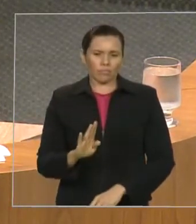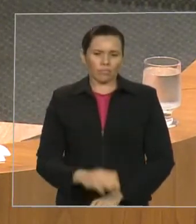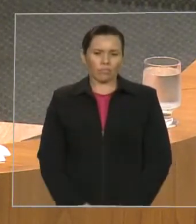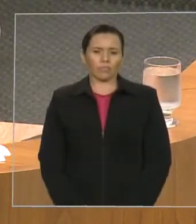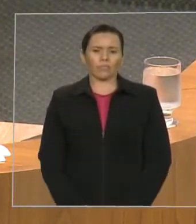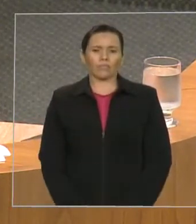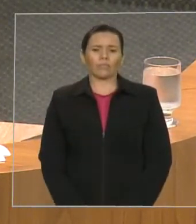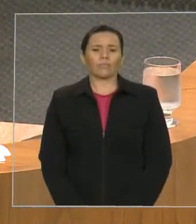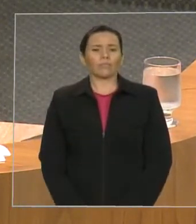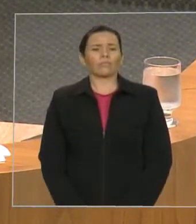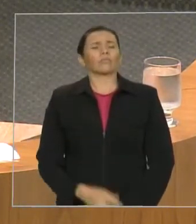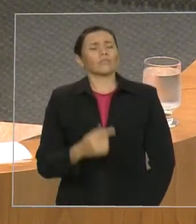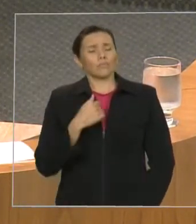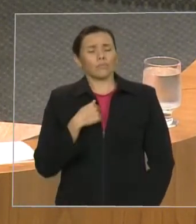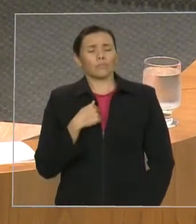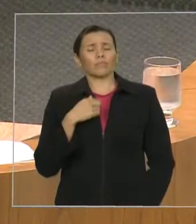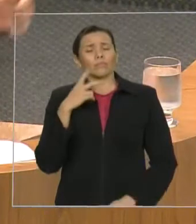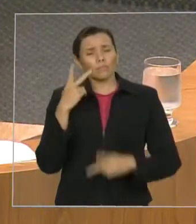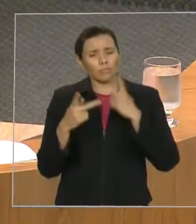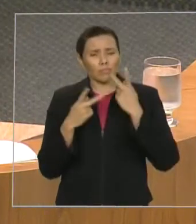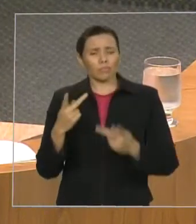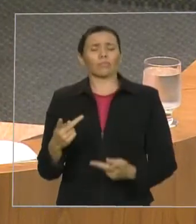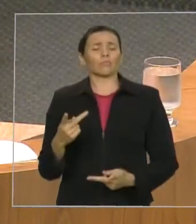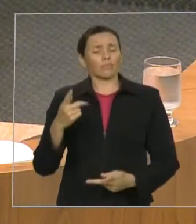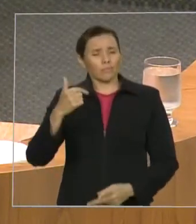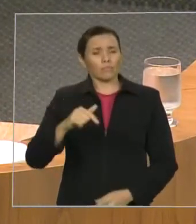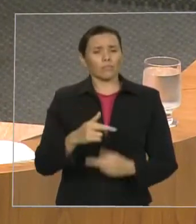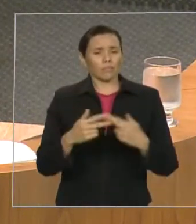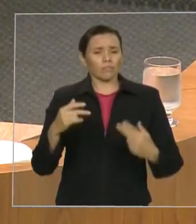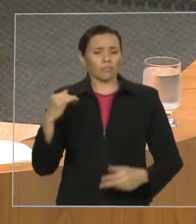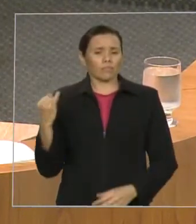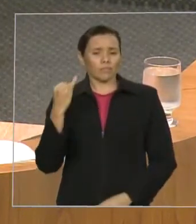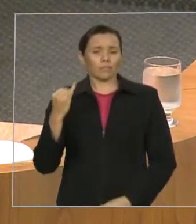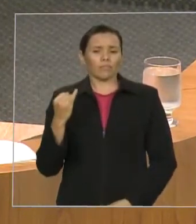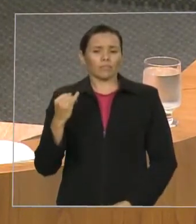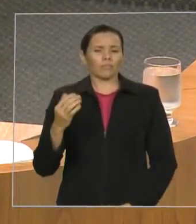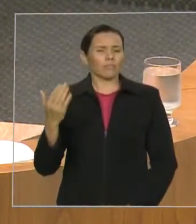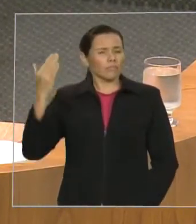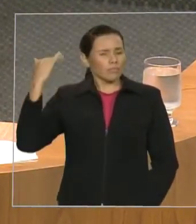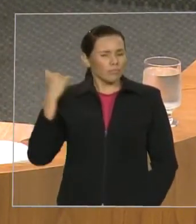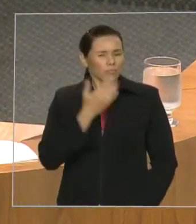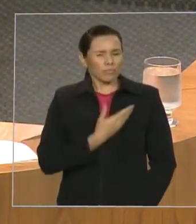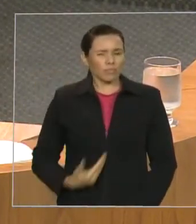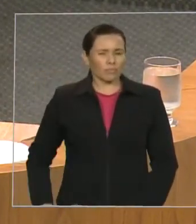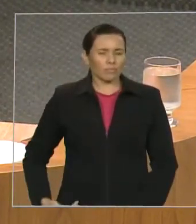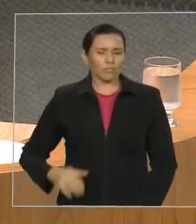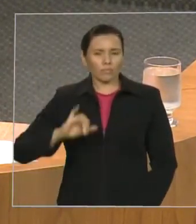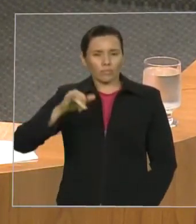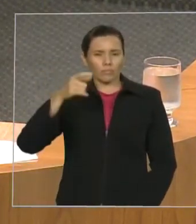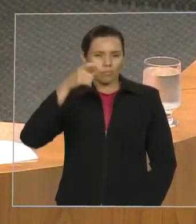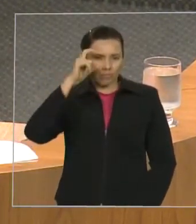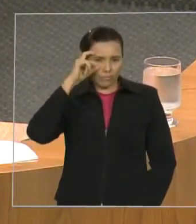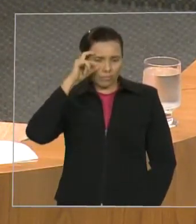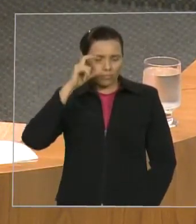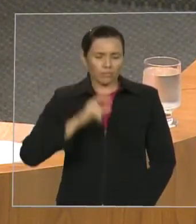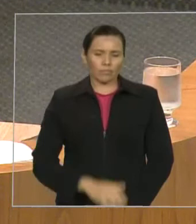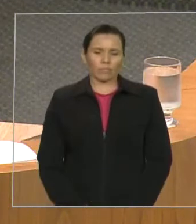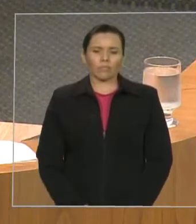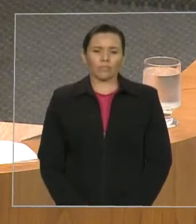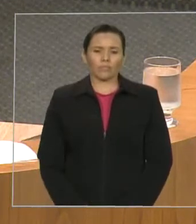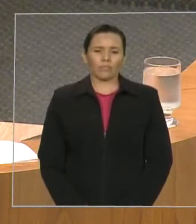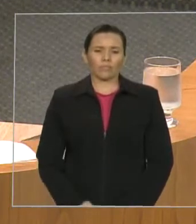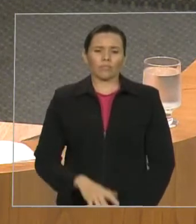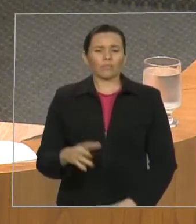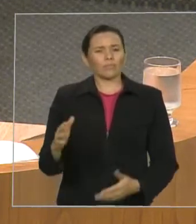cima das suas considerações. Já na época de Jackson Lago, já se reclamava, inclusive